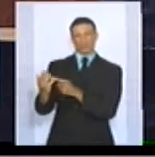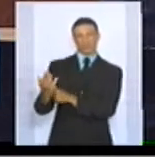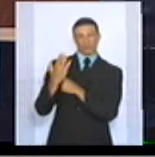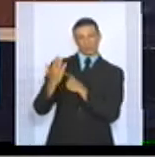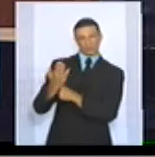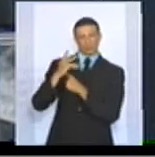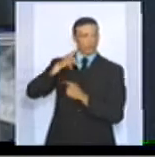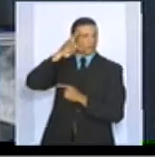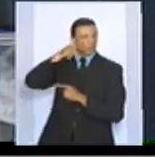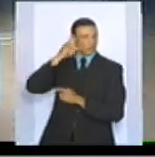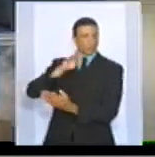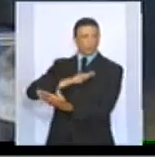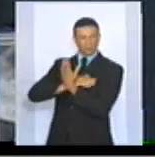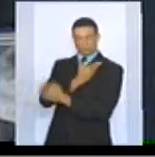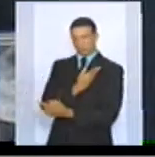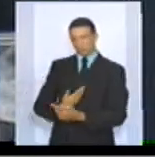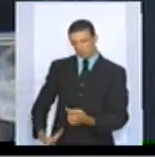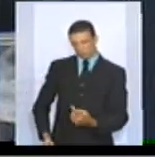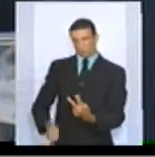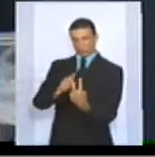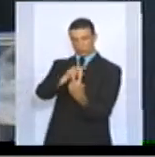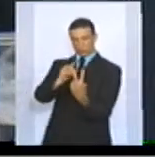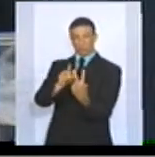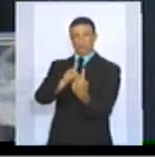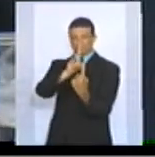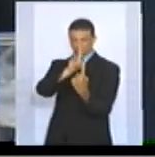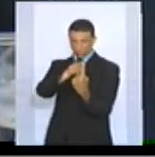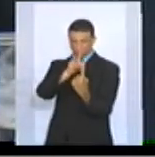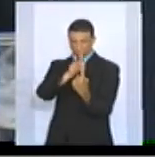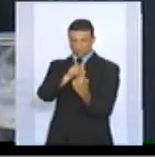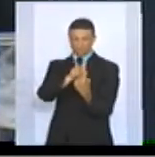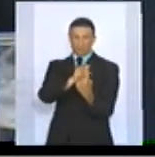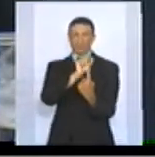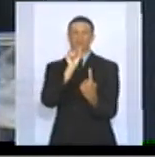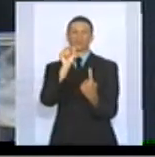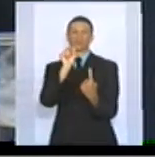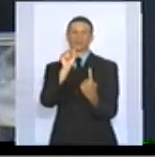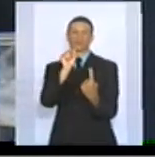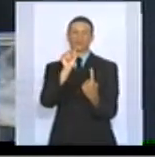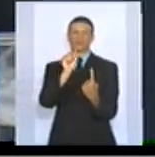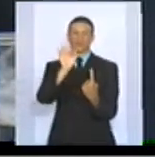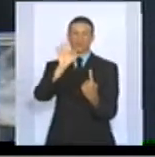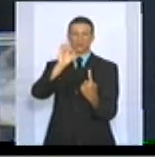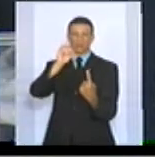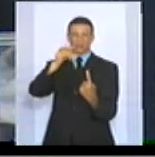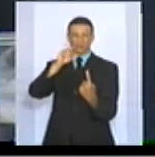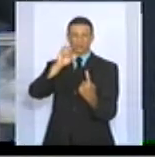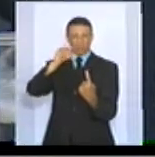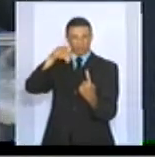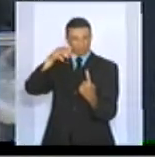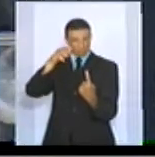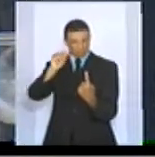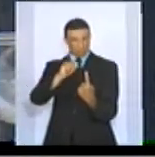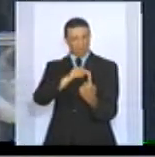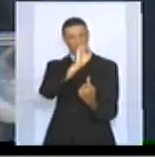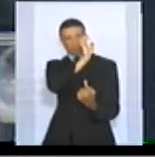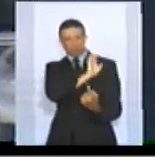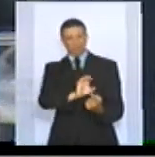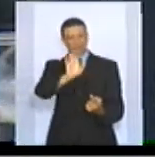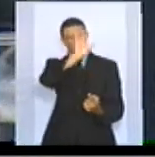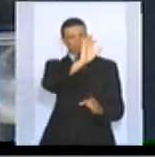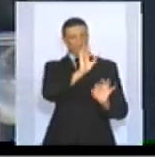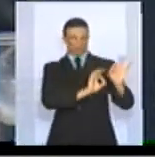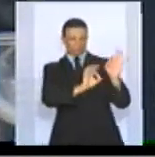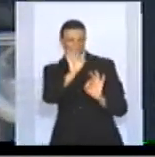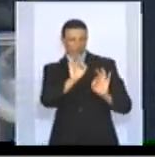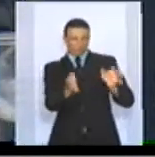atuação da política pública. Uma são os instrumentos de fomento. O Estado criando as condições para induzir a produção de